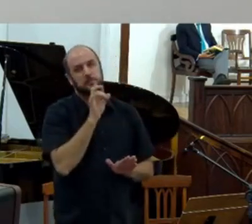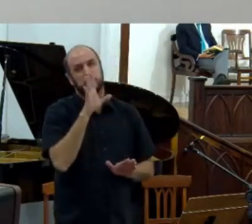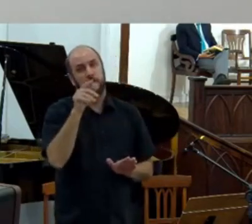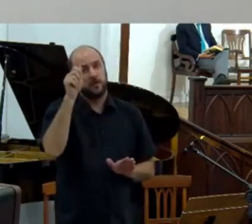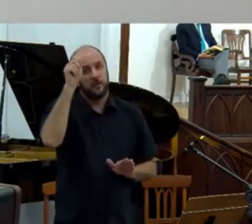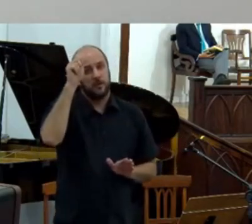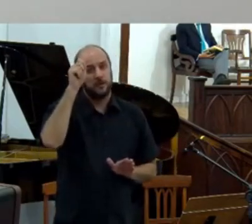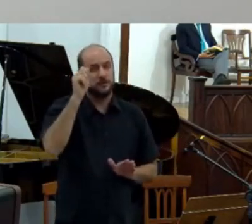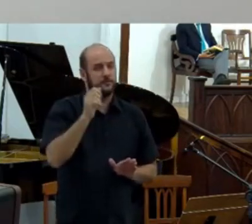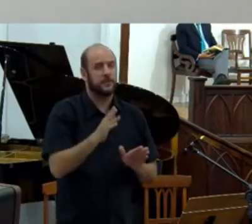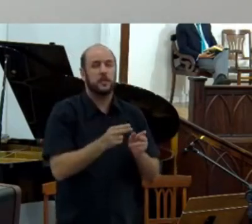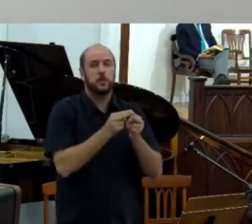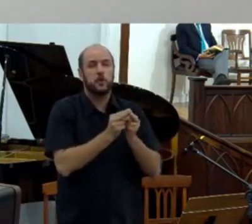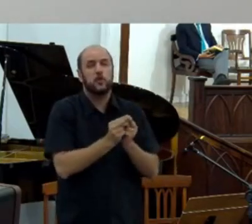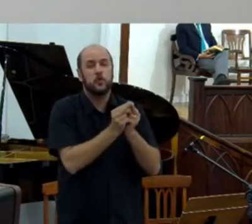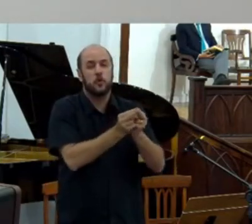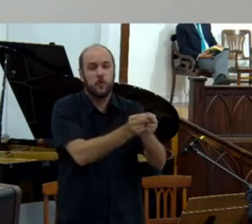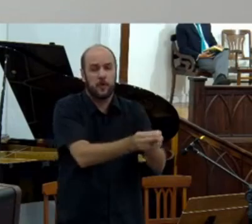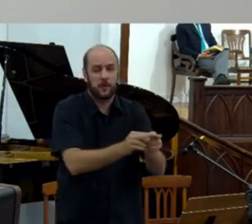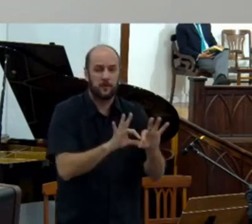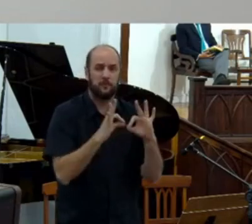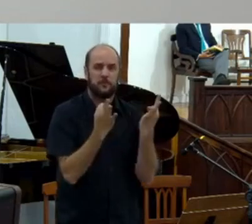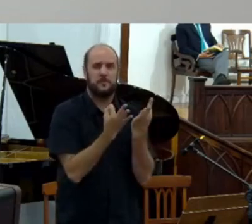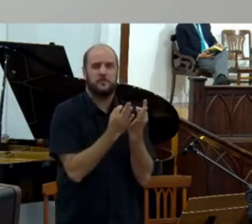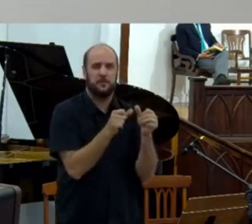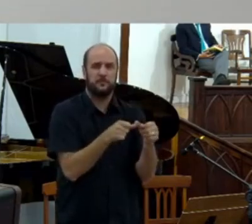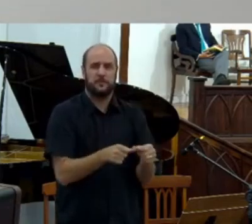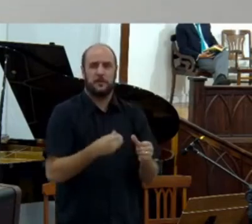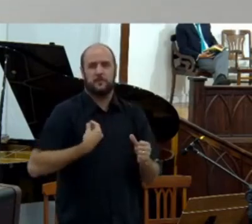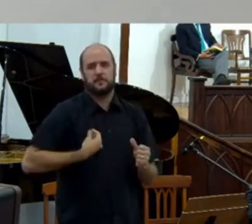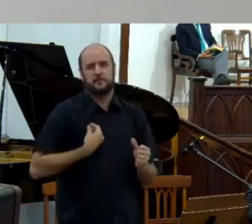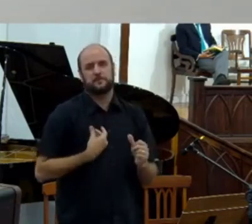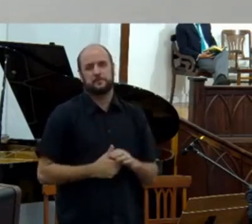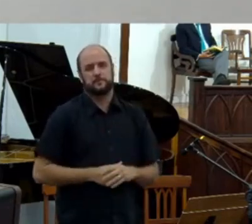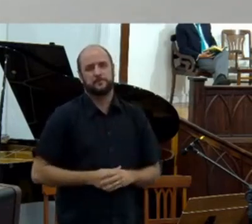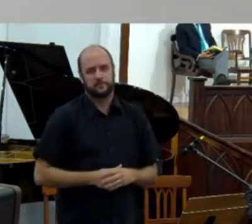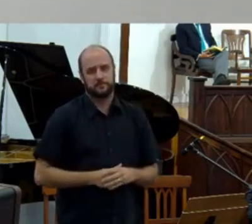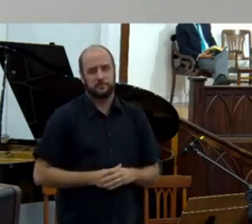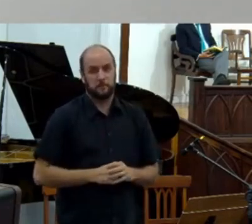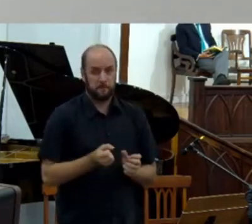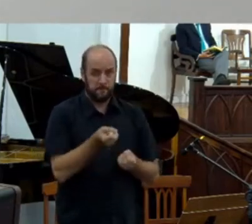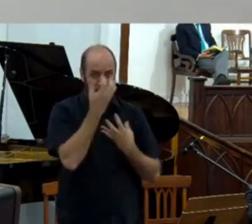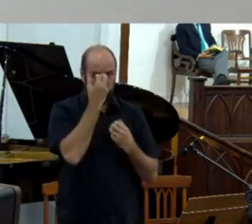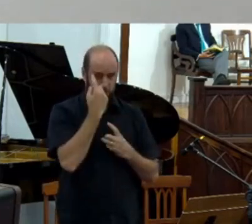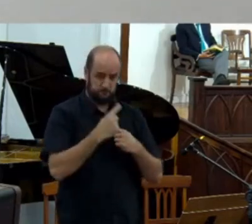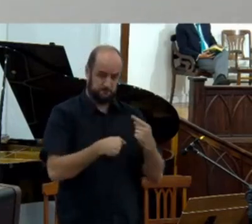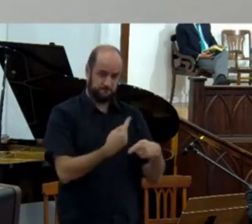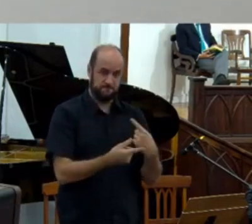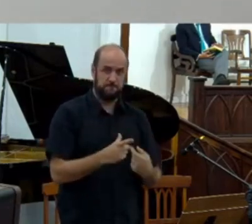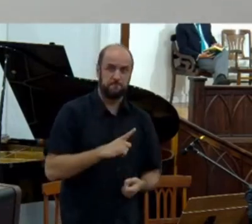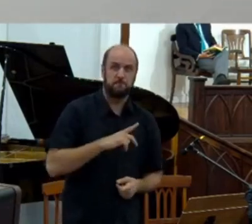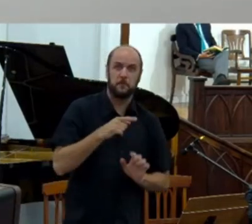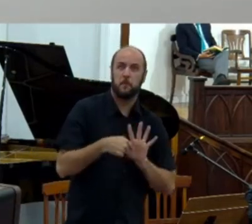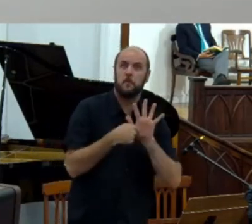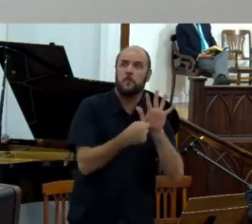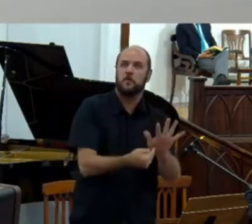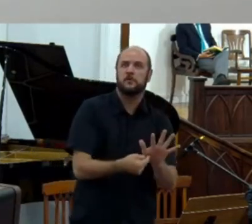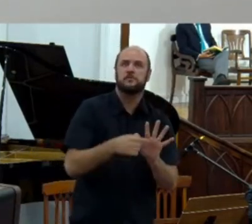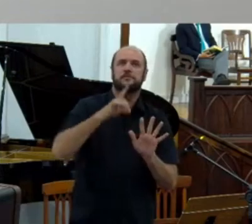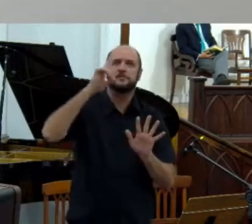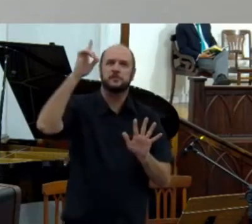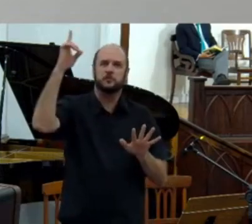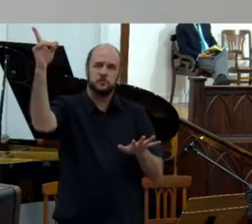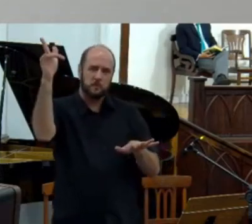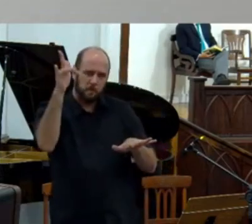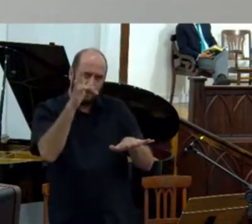Adão, de Noé e sua família. Os atos que vêm na sequência revelam uma intervenção divina